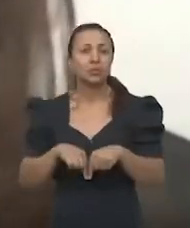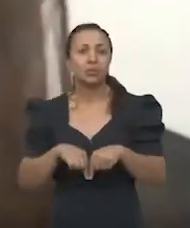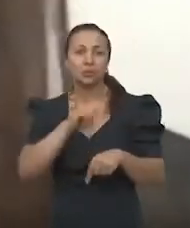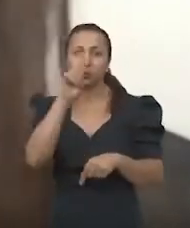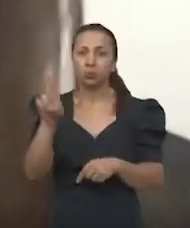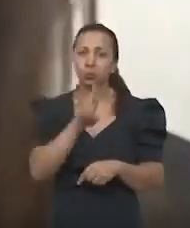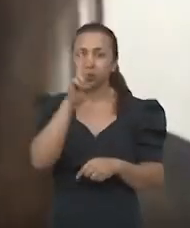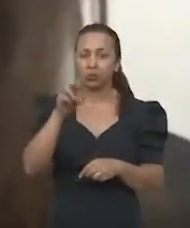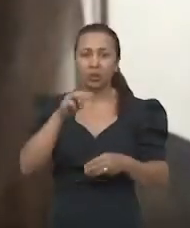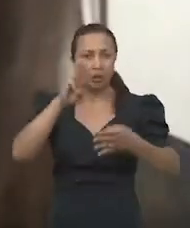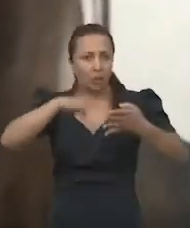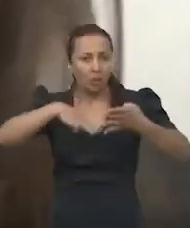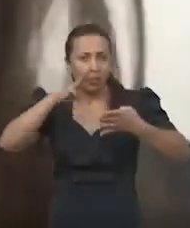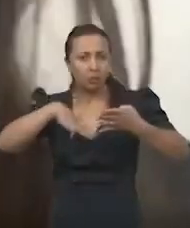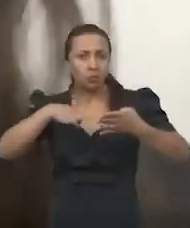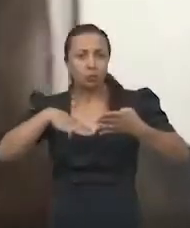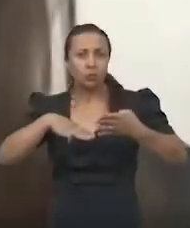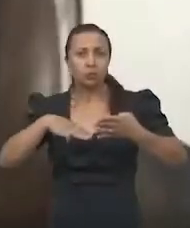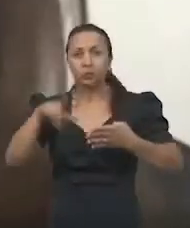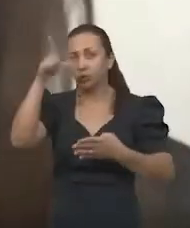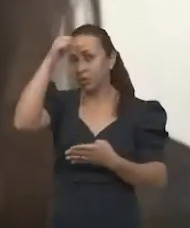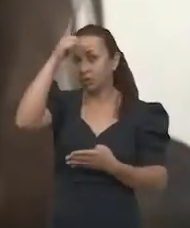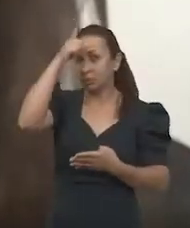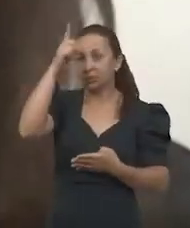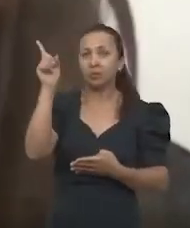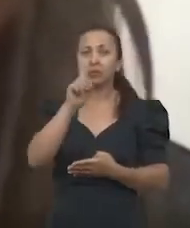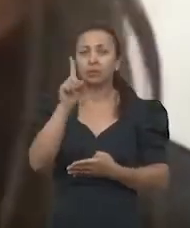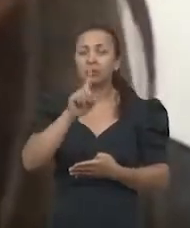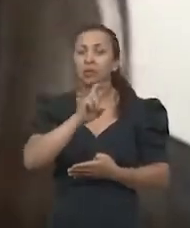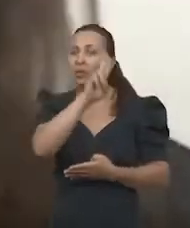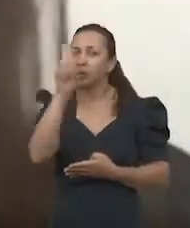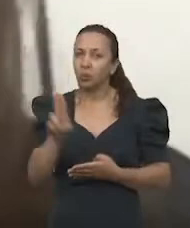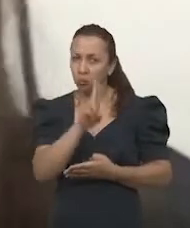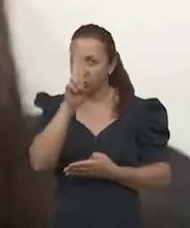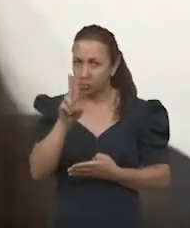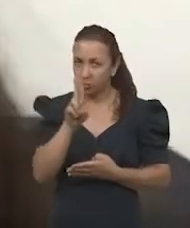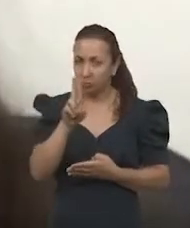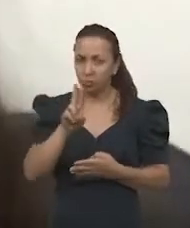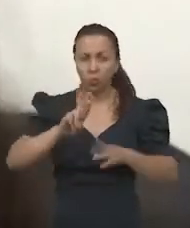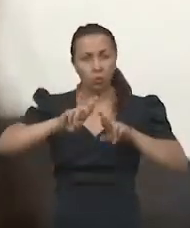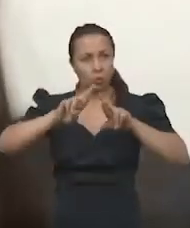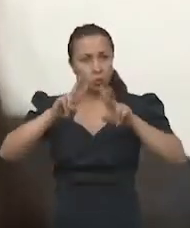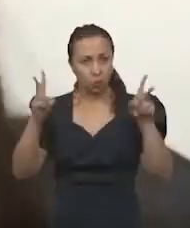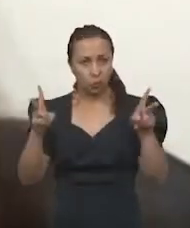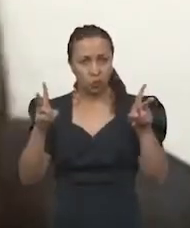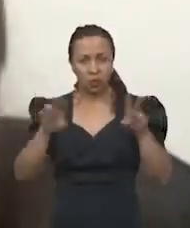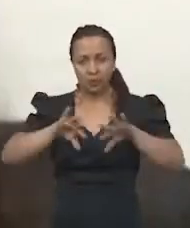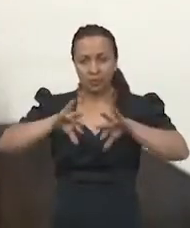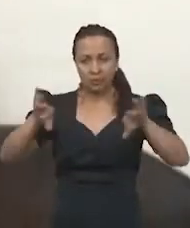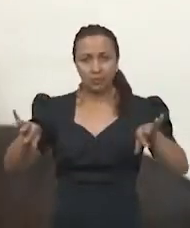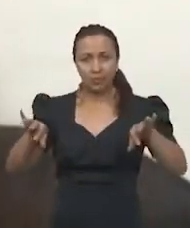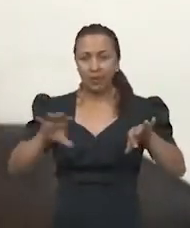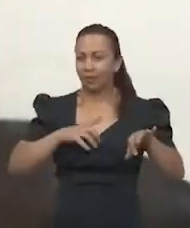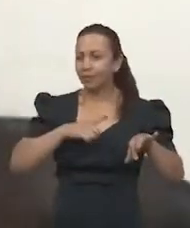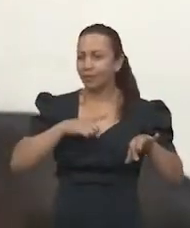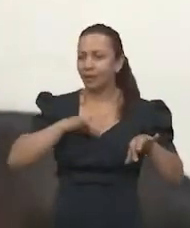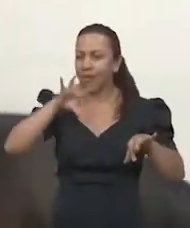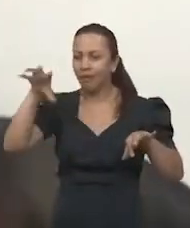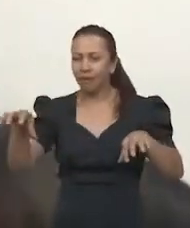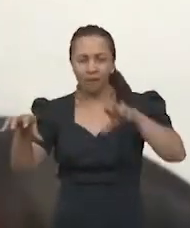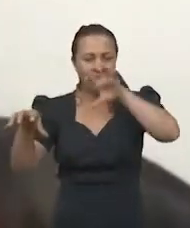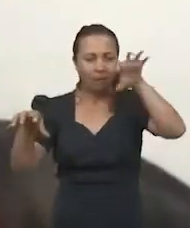salas, usando essa metodologia, que é uma metodologia alemã, e não utilizando, né? E a comparação entre os